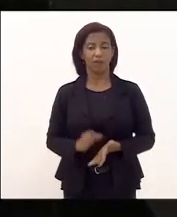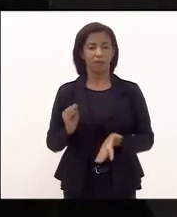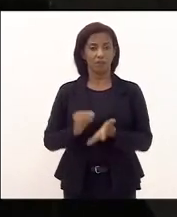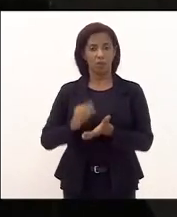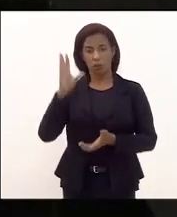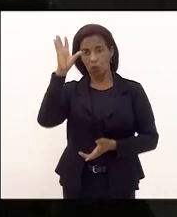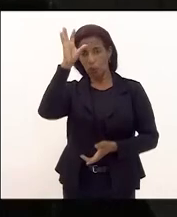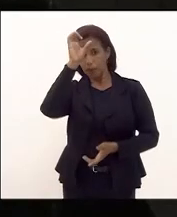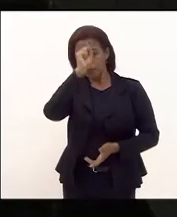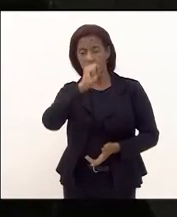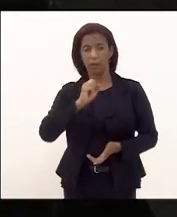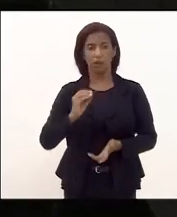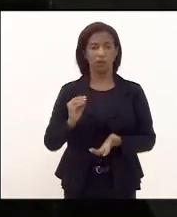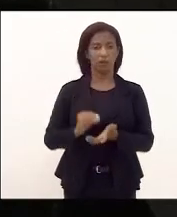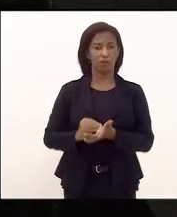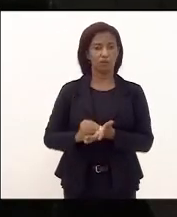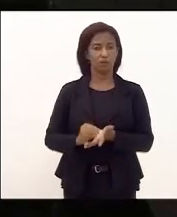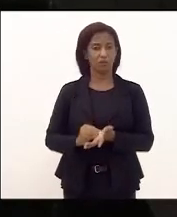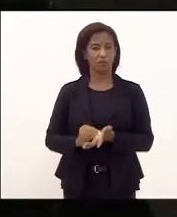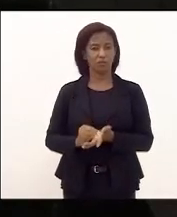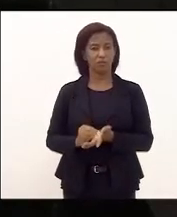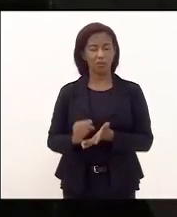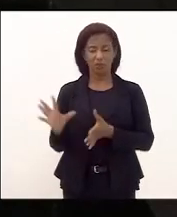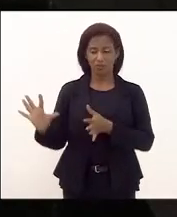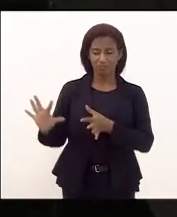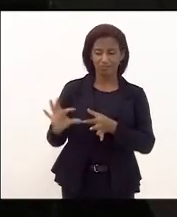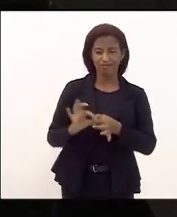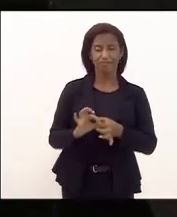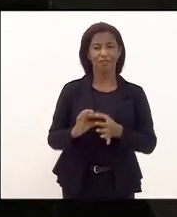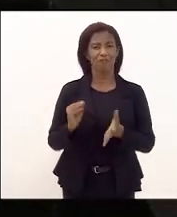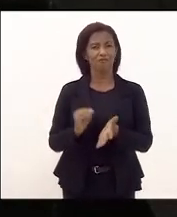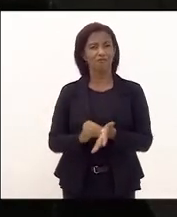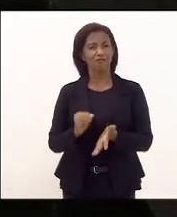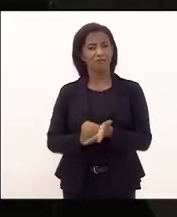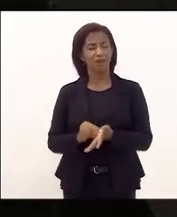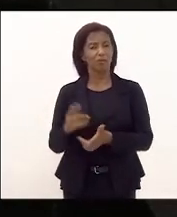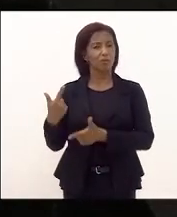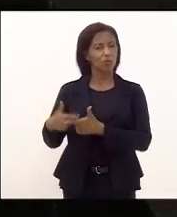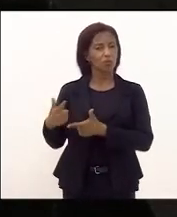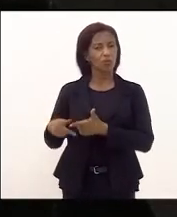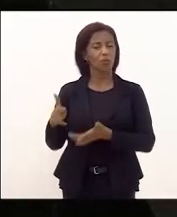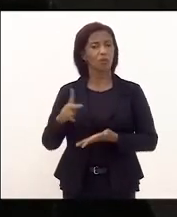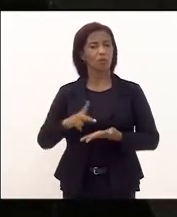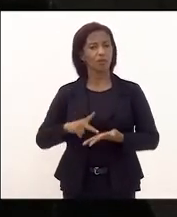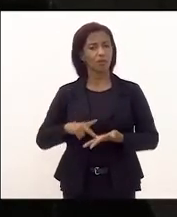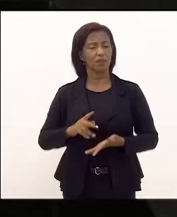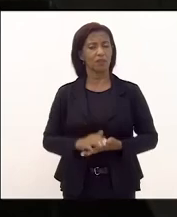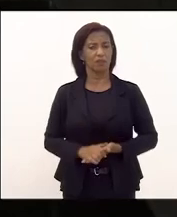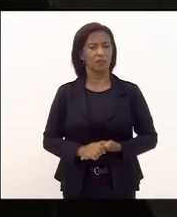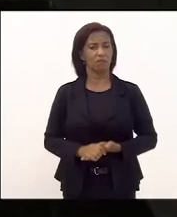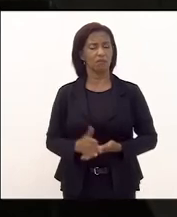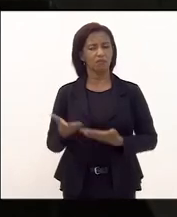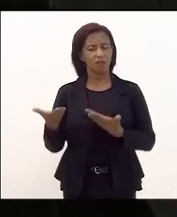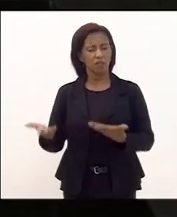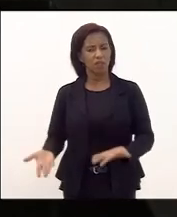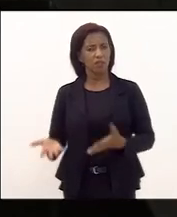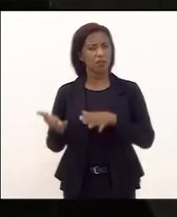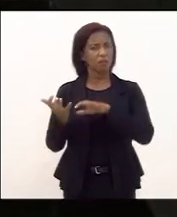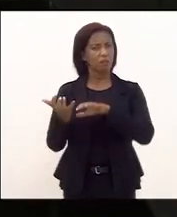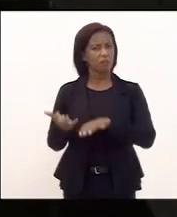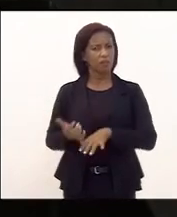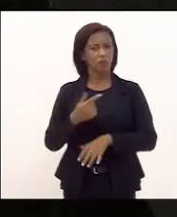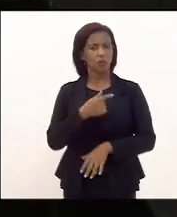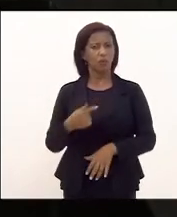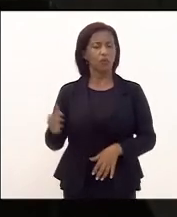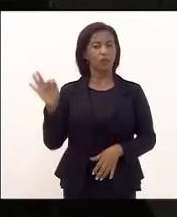a insensibilidade, a falta de liga, né, com os problemas reais, fazem com que Brasília, o